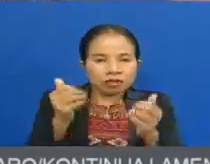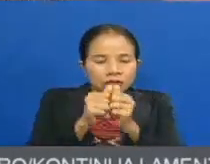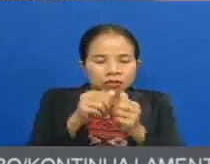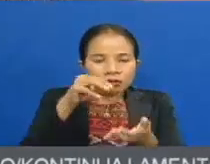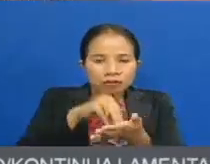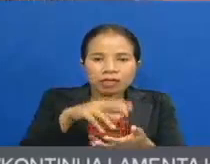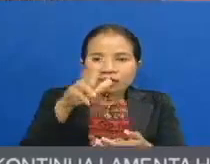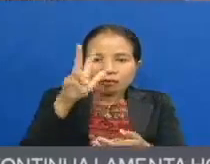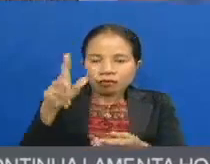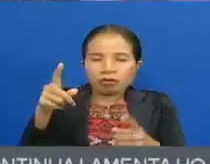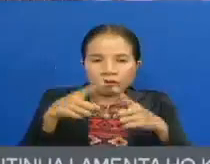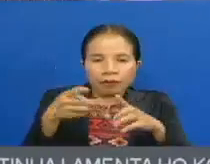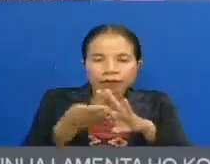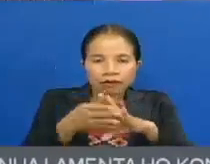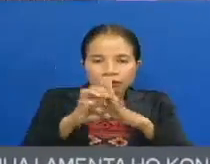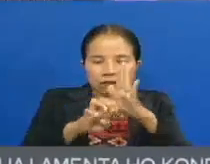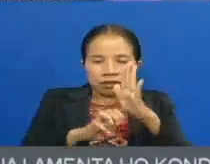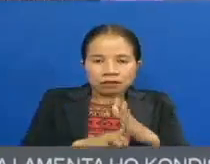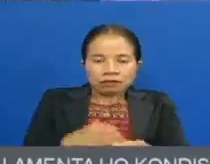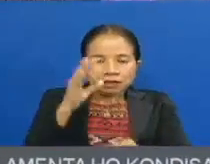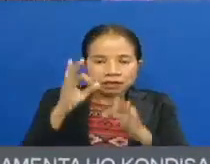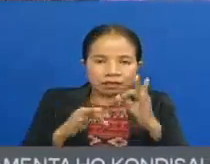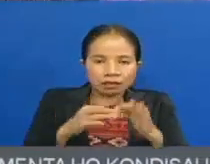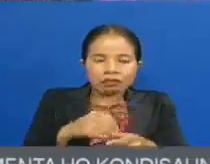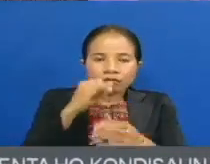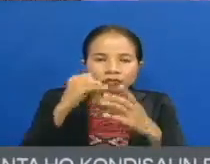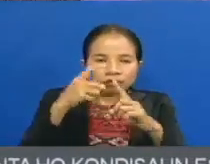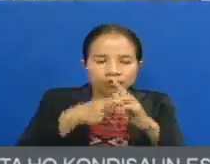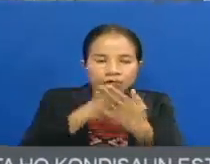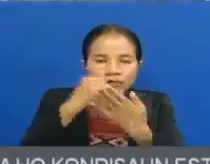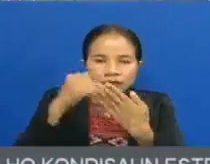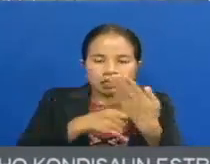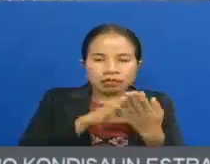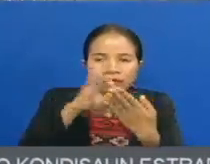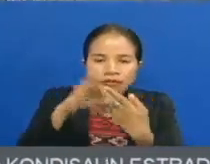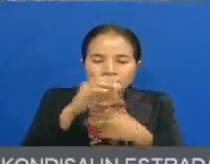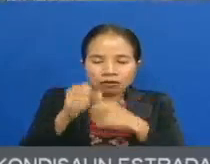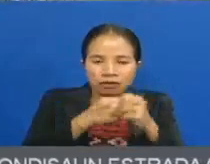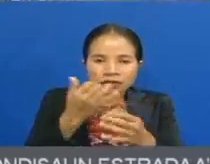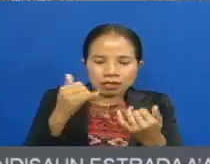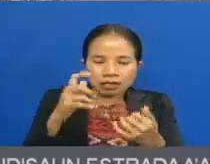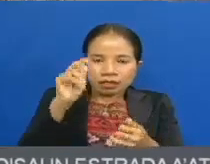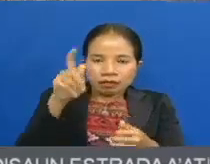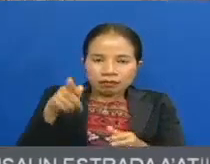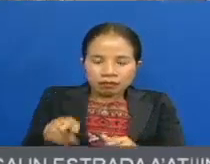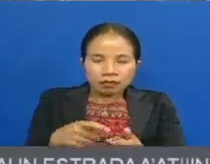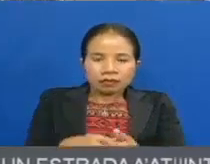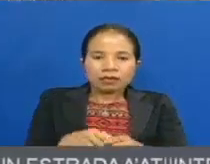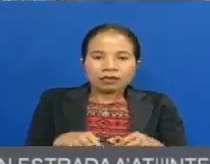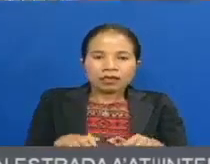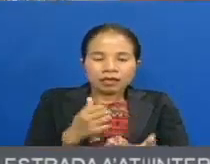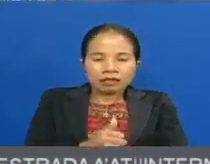milhão tolo, bacofre Estado. Enquanto, e foi em janeiro e fevereiro, Tinané, Direção Terras na Propriedade,